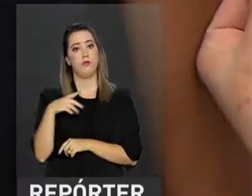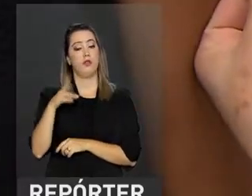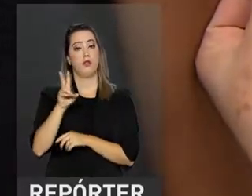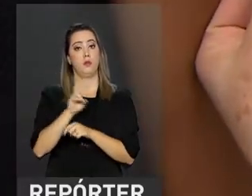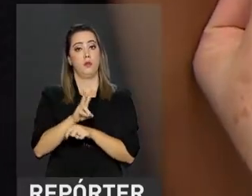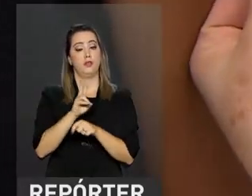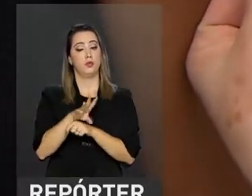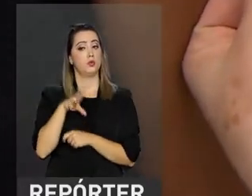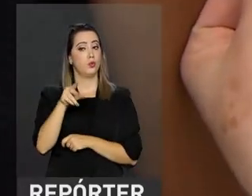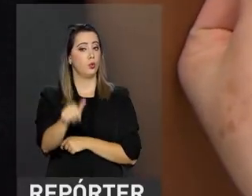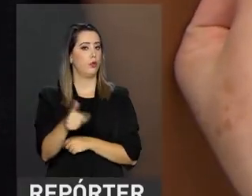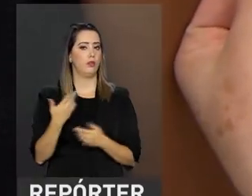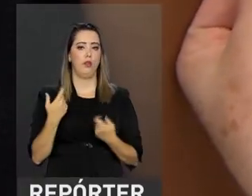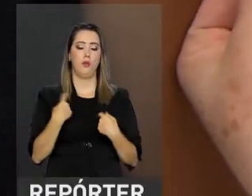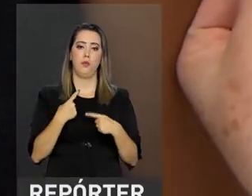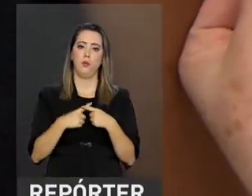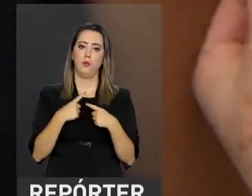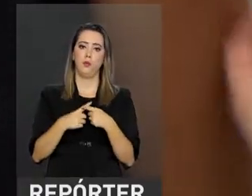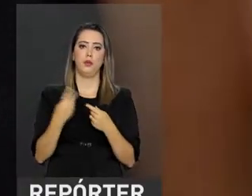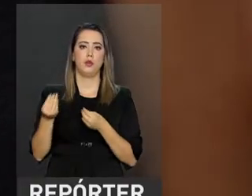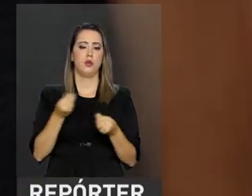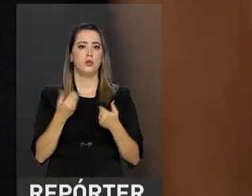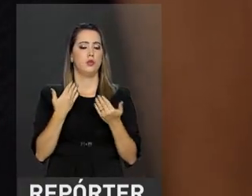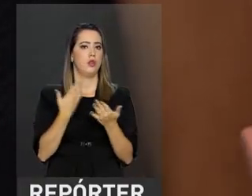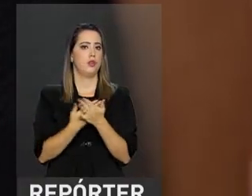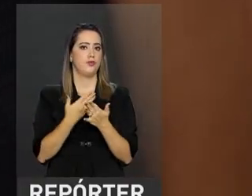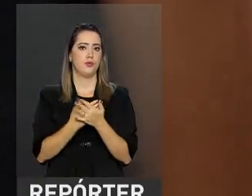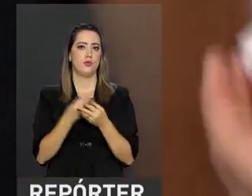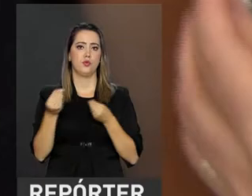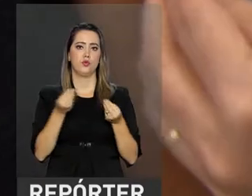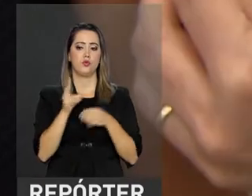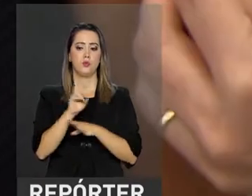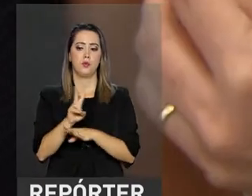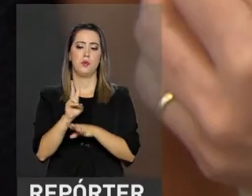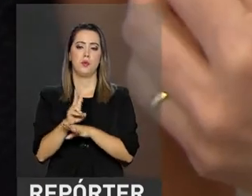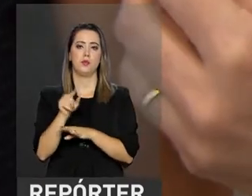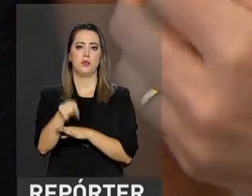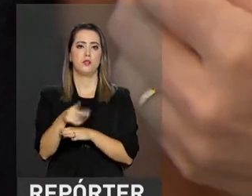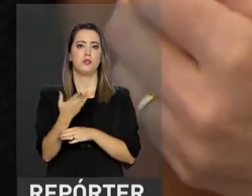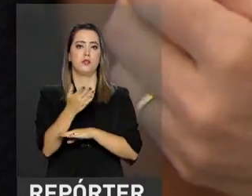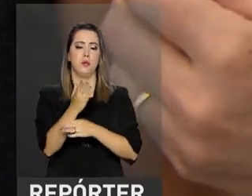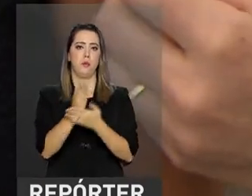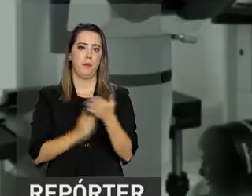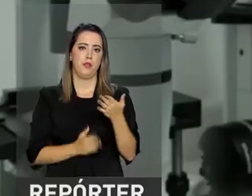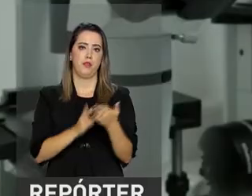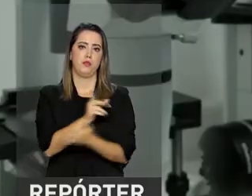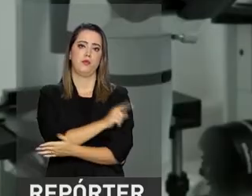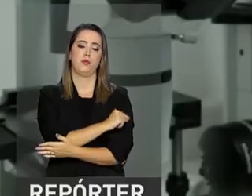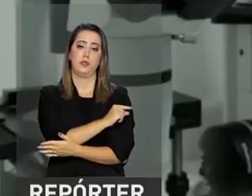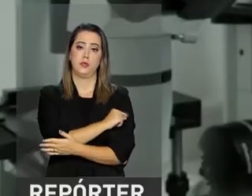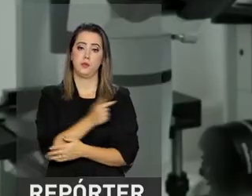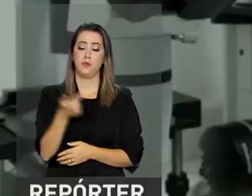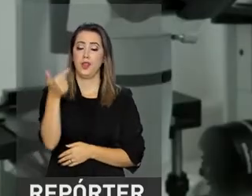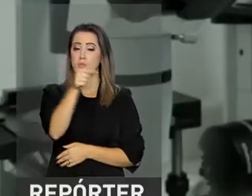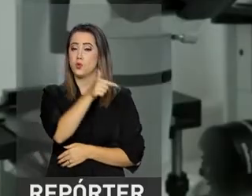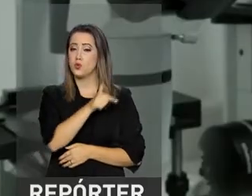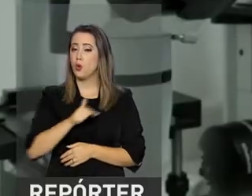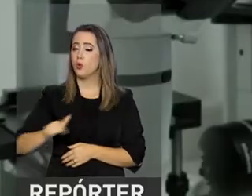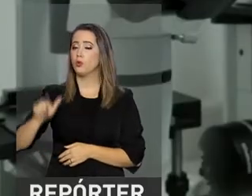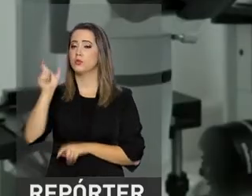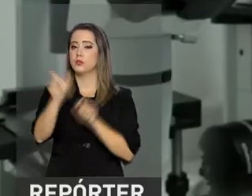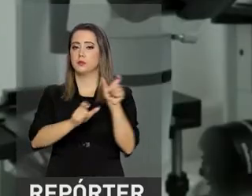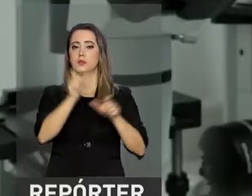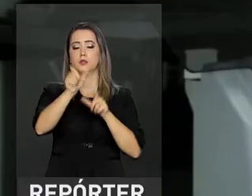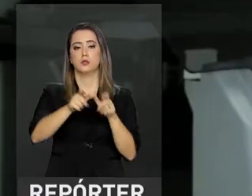na maioria desses casos não existe estudo da eficácia da imunização por dose fracionada para as demais pessoas o